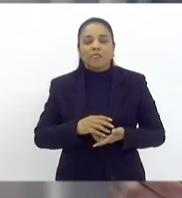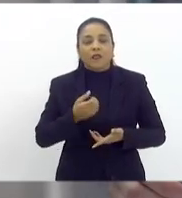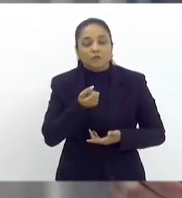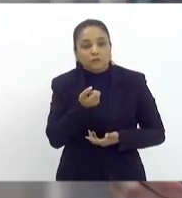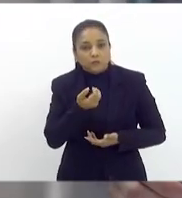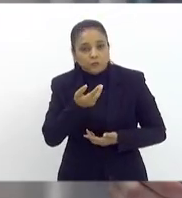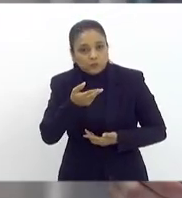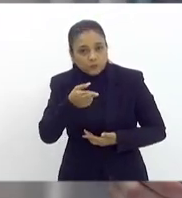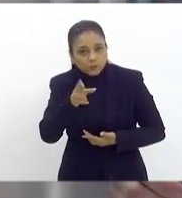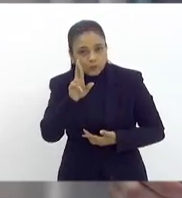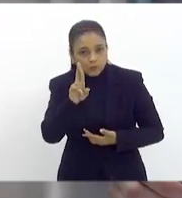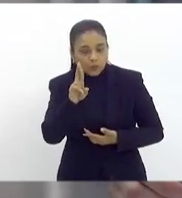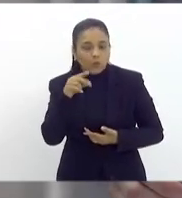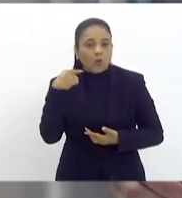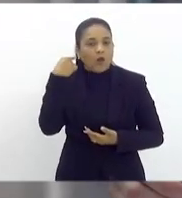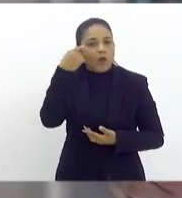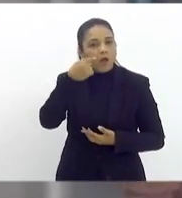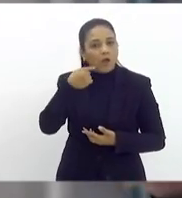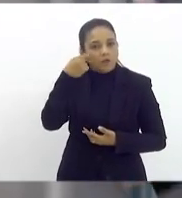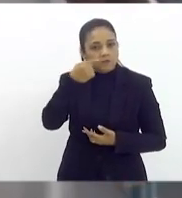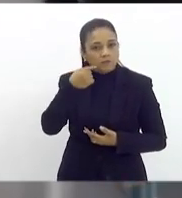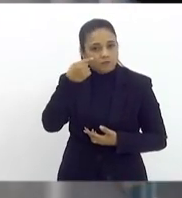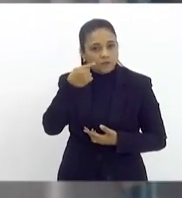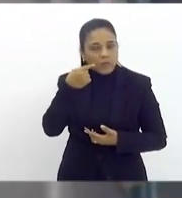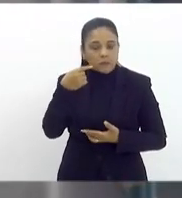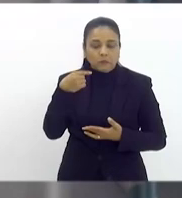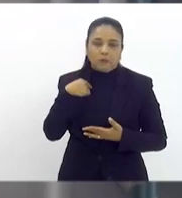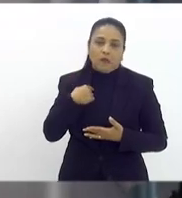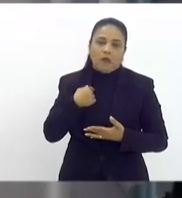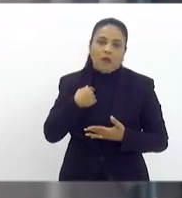doutor advogado não teria assinado